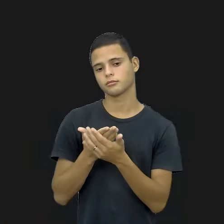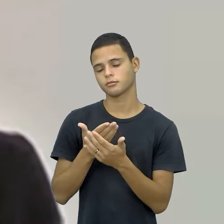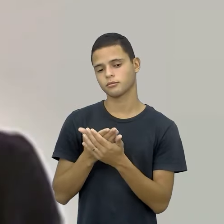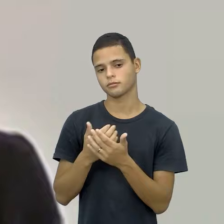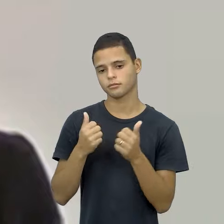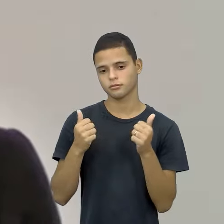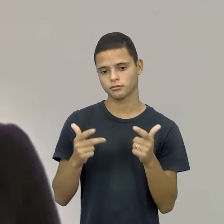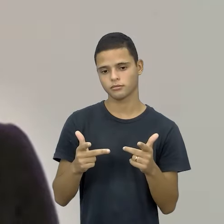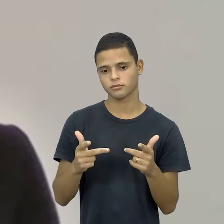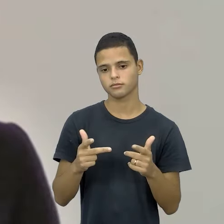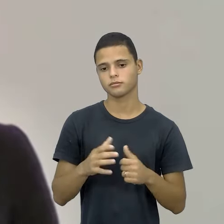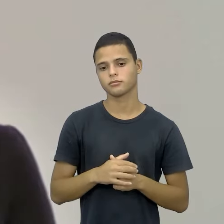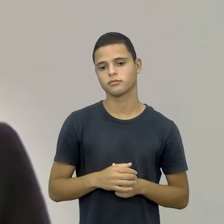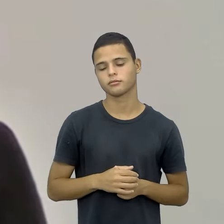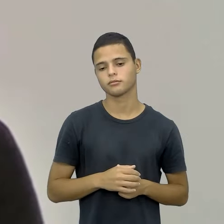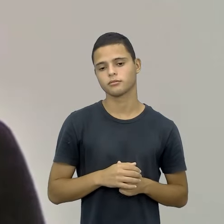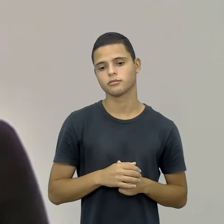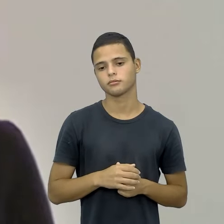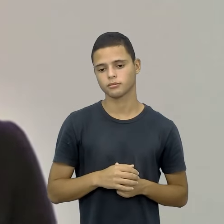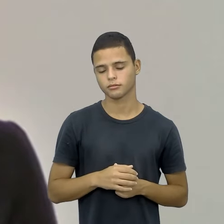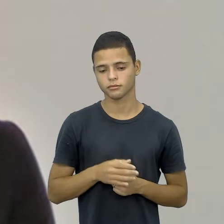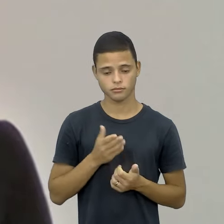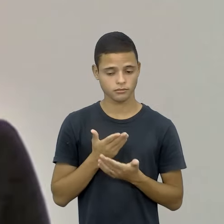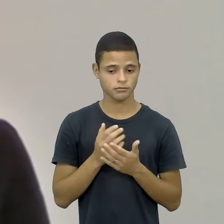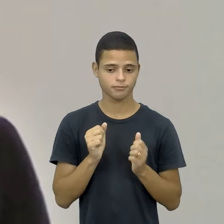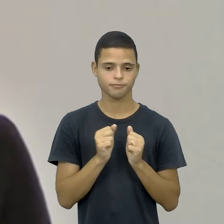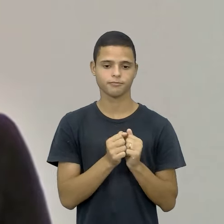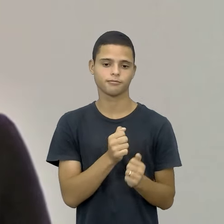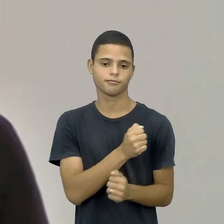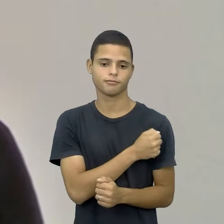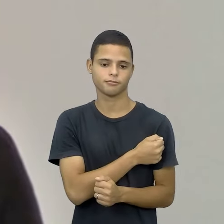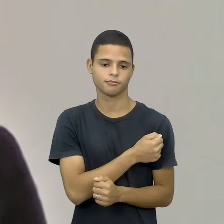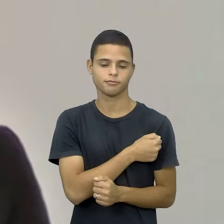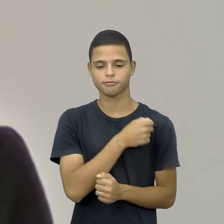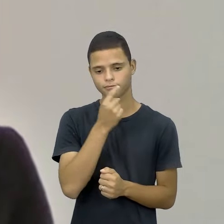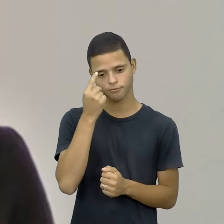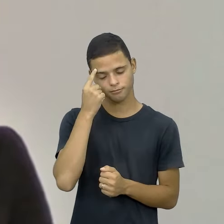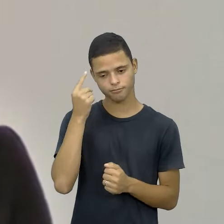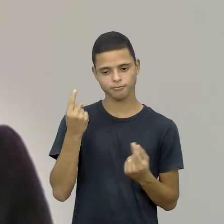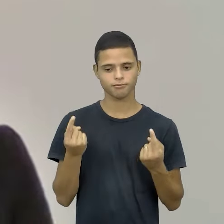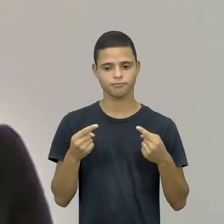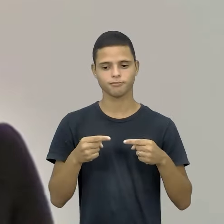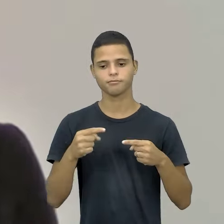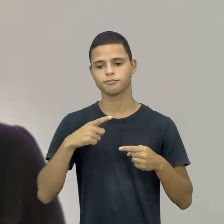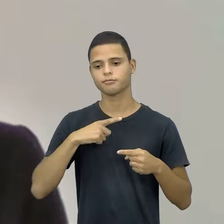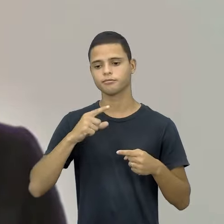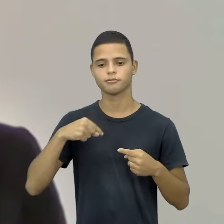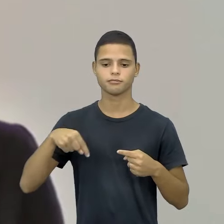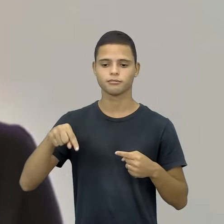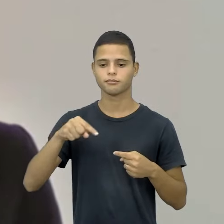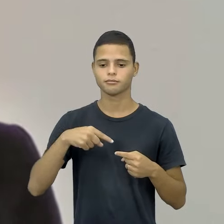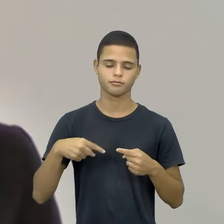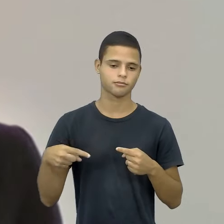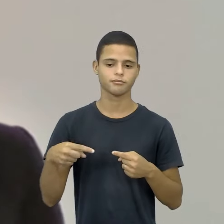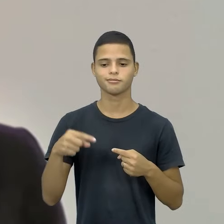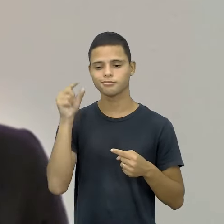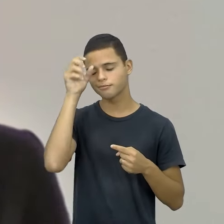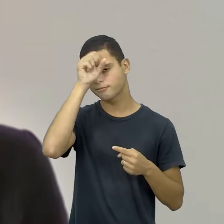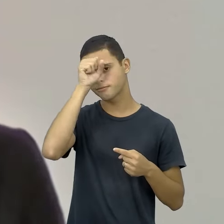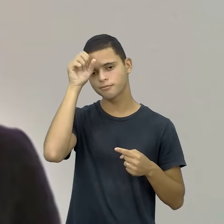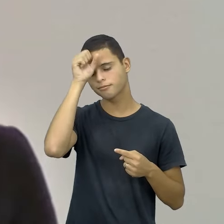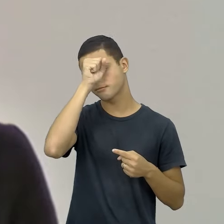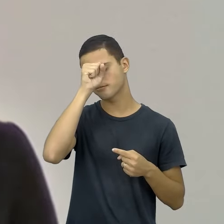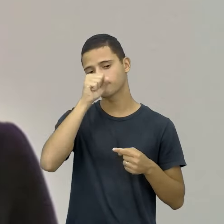escola, com os estudantes de vocês, pensando nesse desafio que nós temos, né, dessa